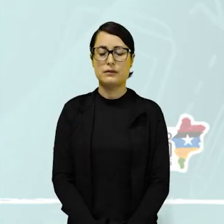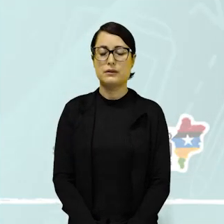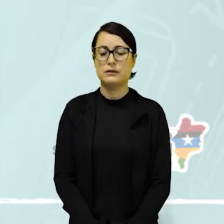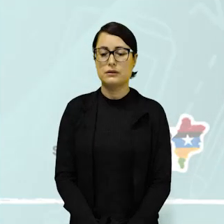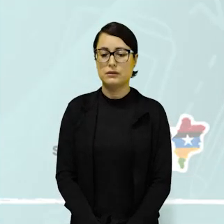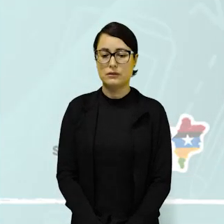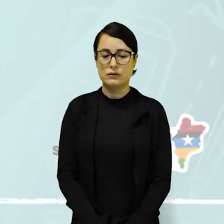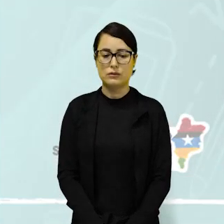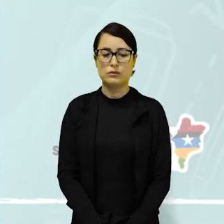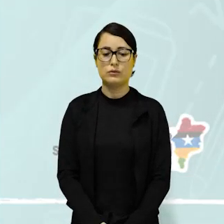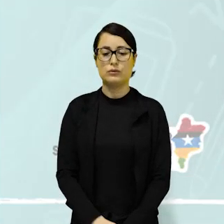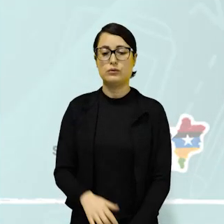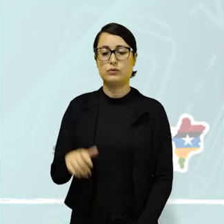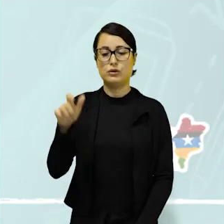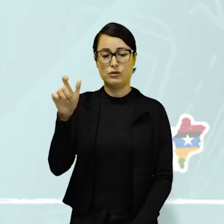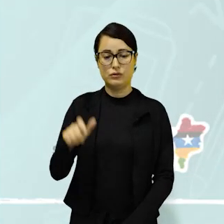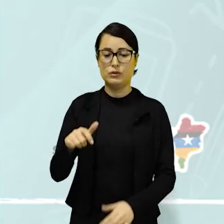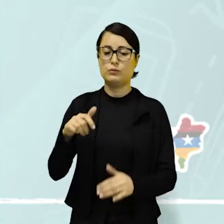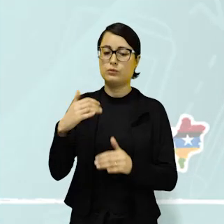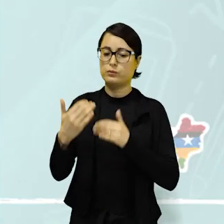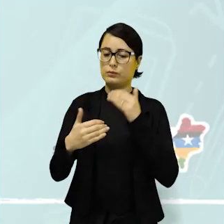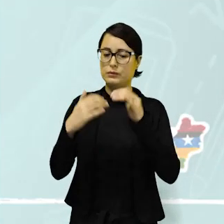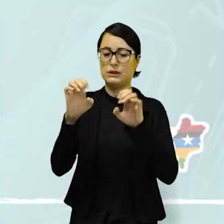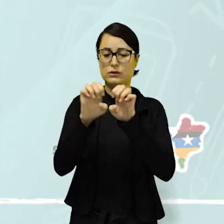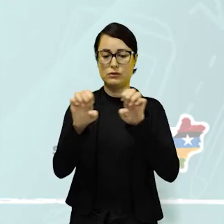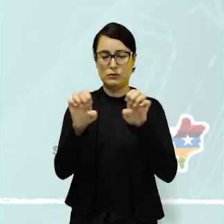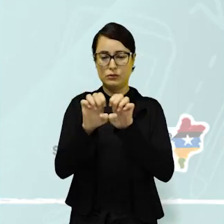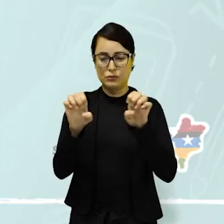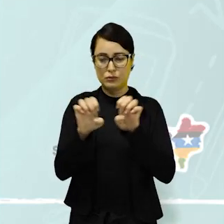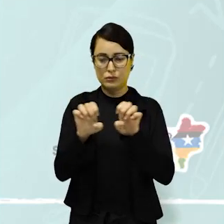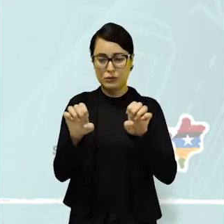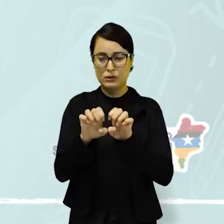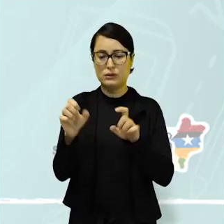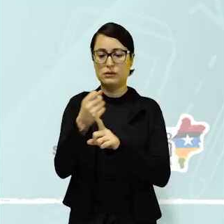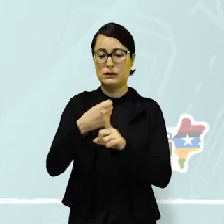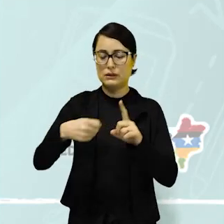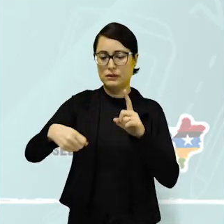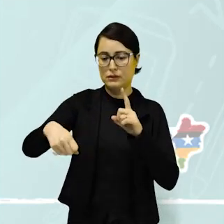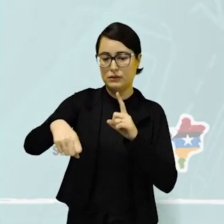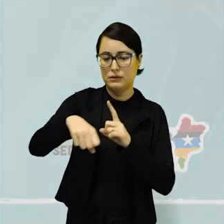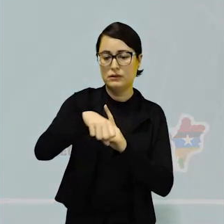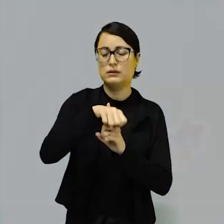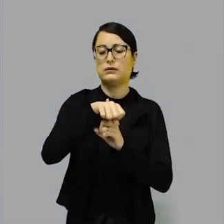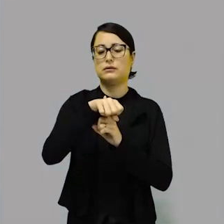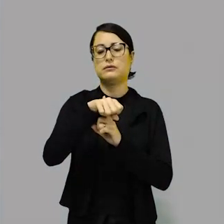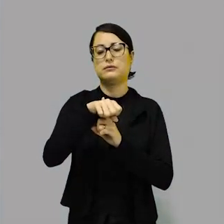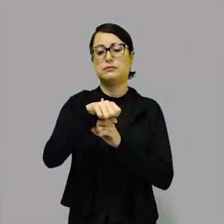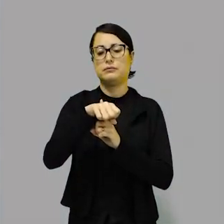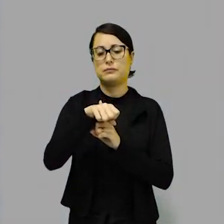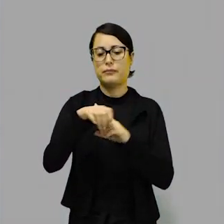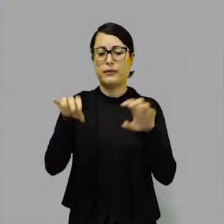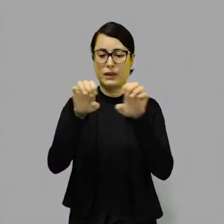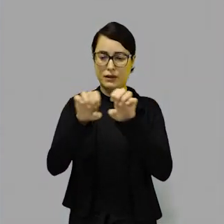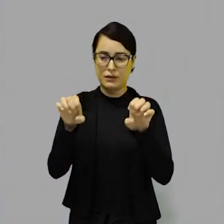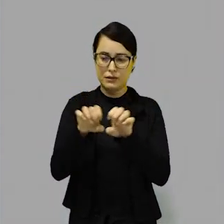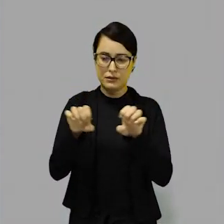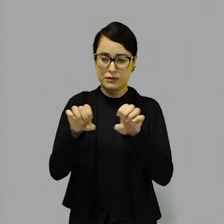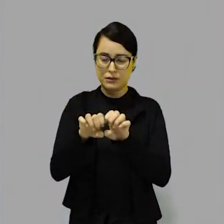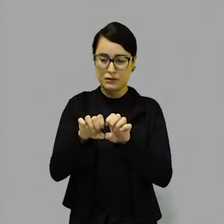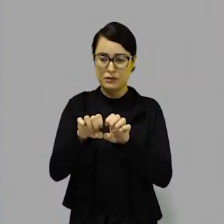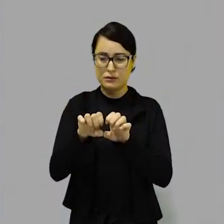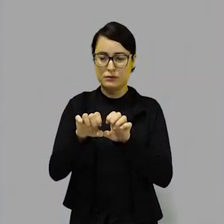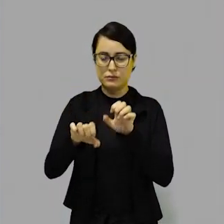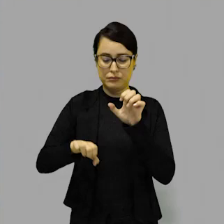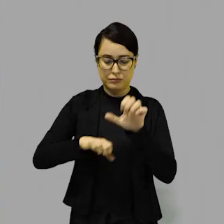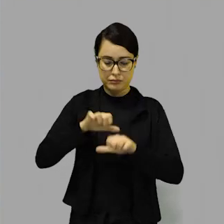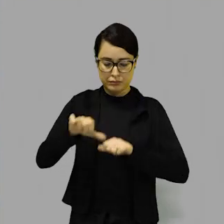indivíduo constrói a estrutura social e, ao mesmo tempo, essa estrutura forma a